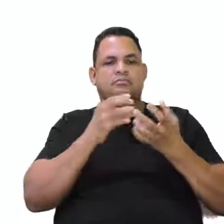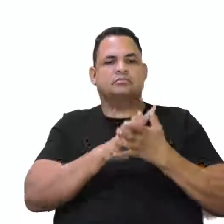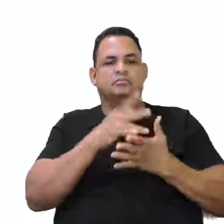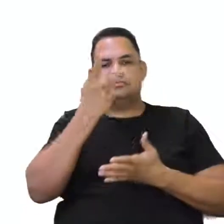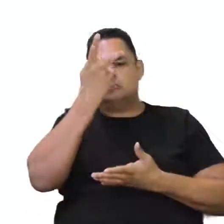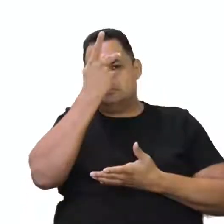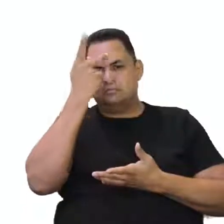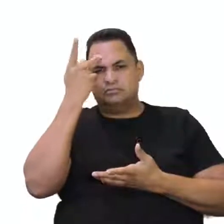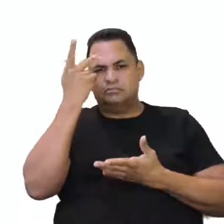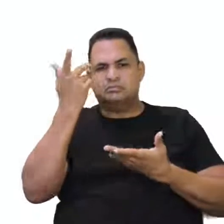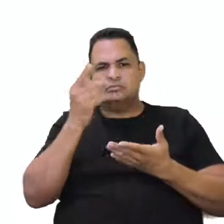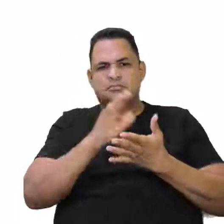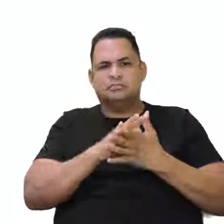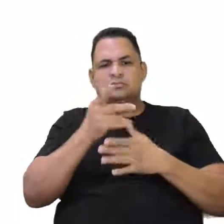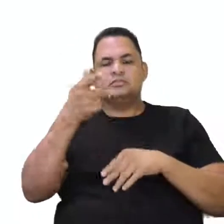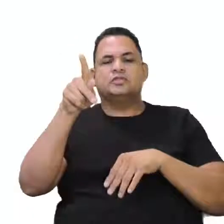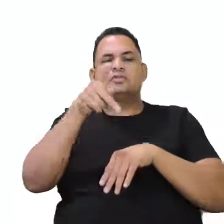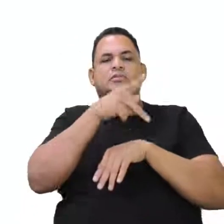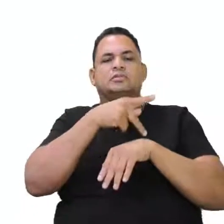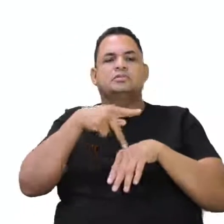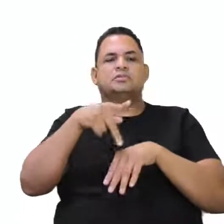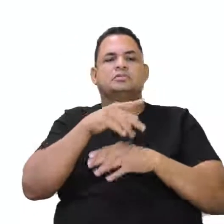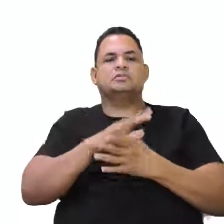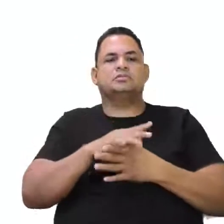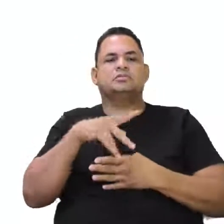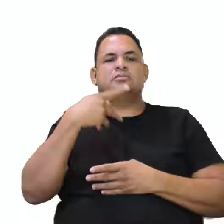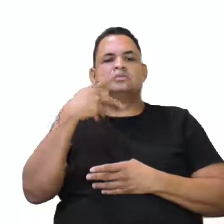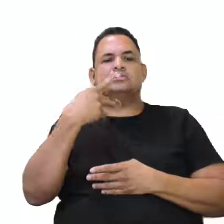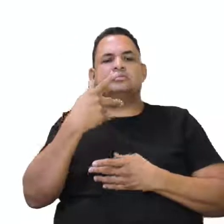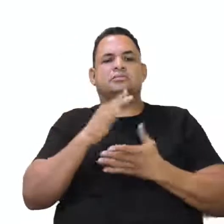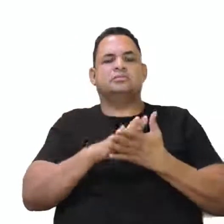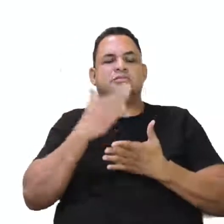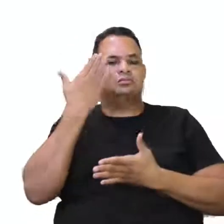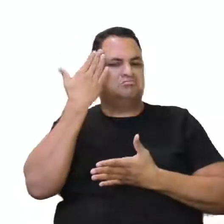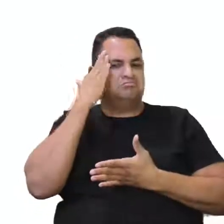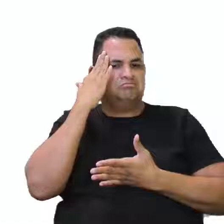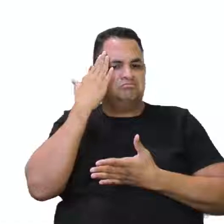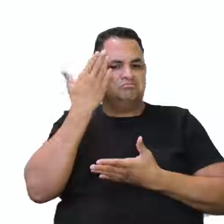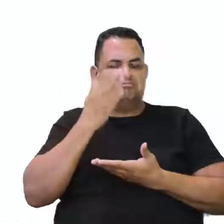uma pessoa estrangeira, porque ela não estava falando, eu não estava entendendo nada.